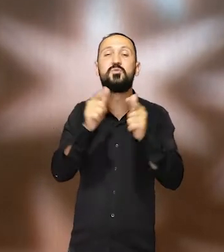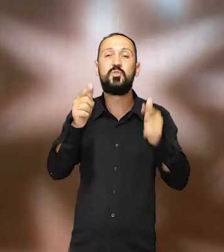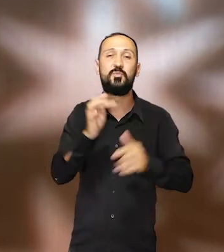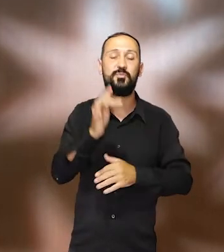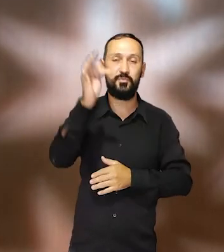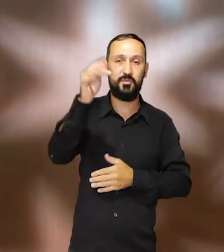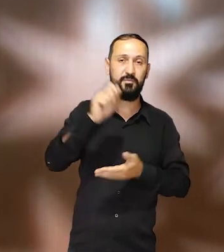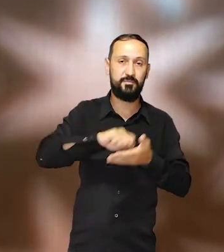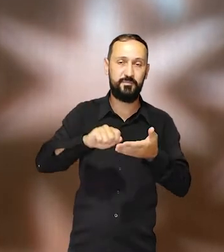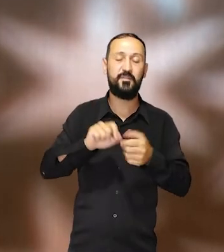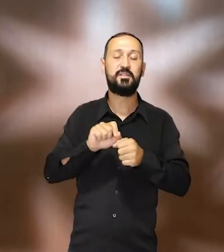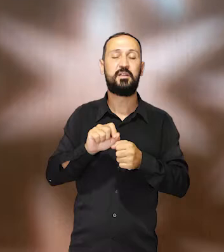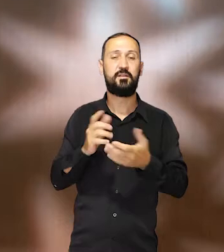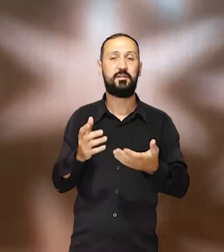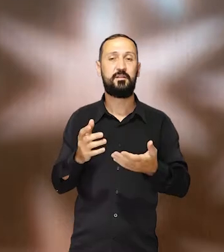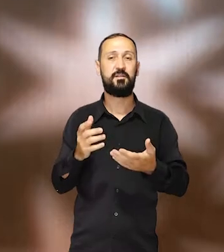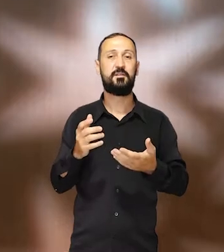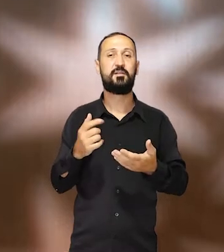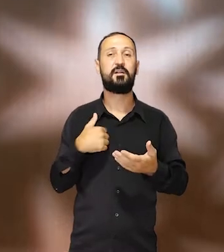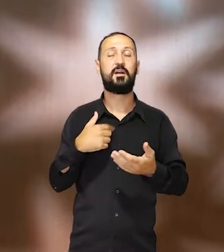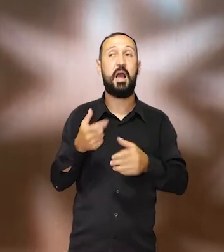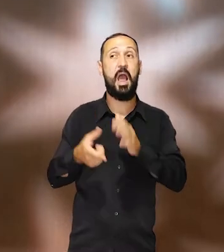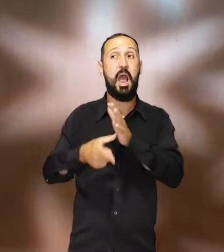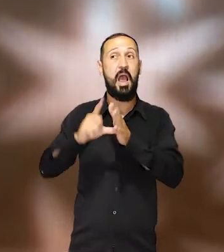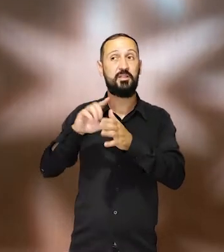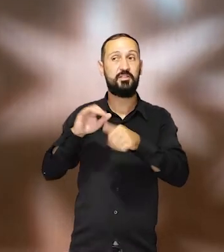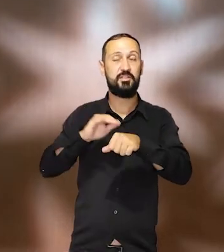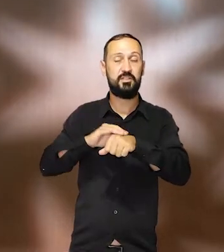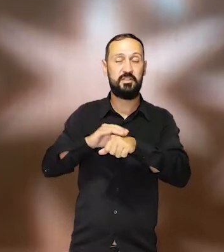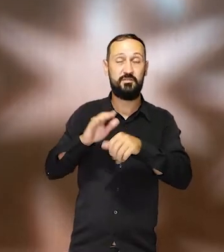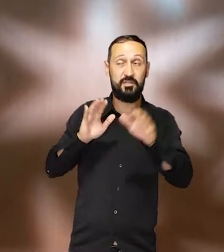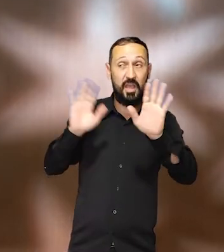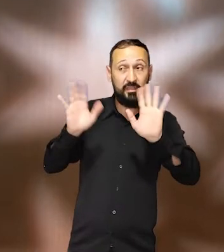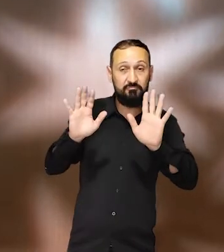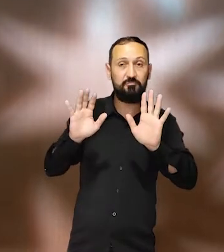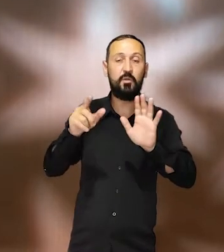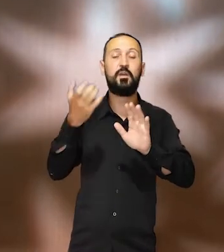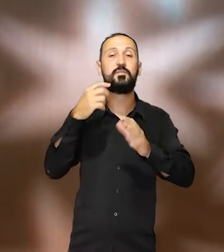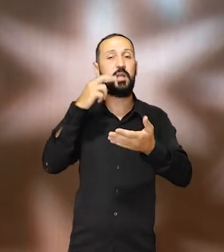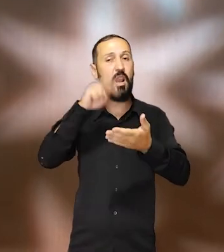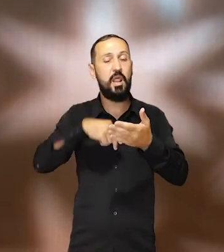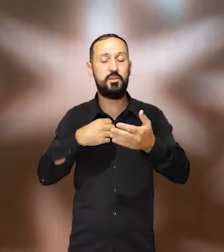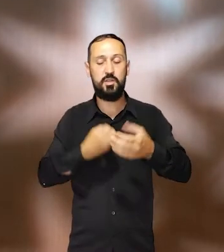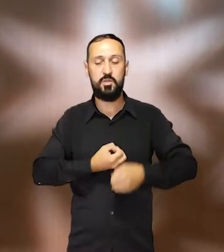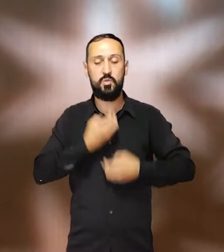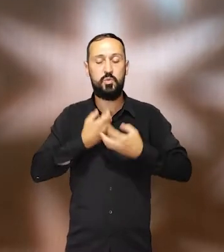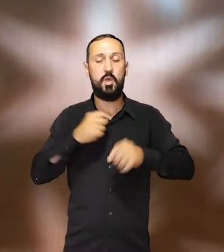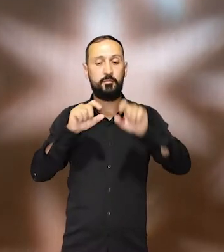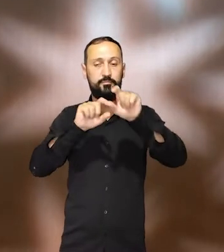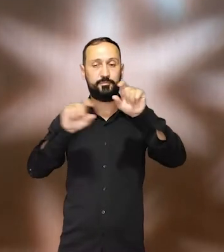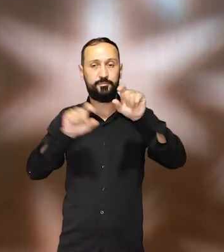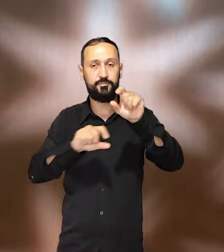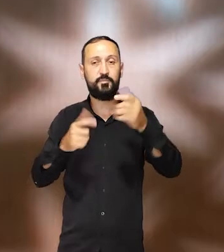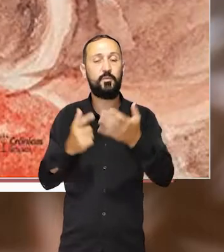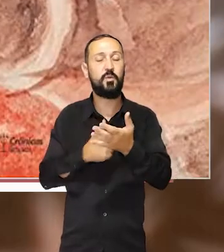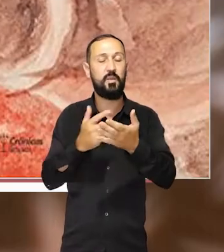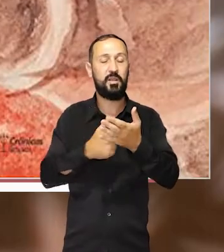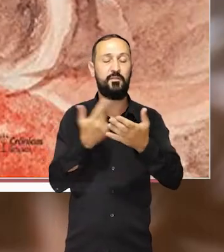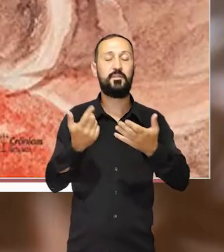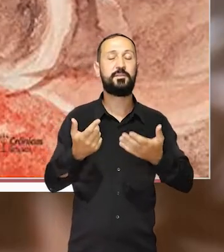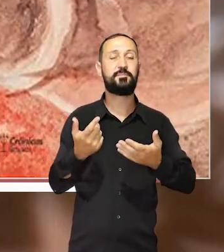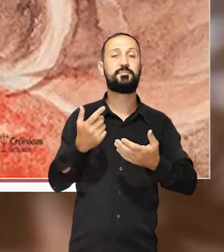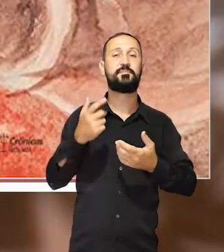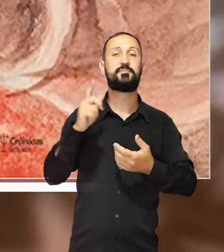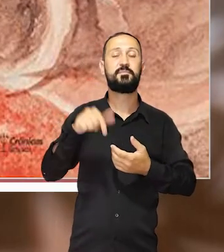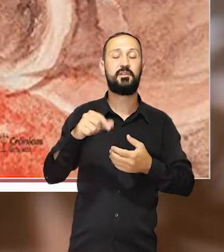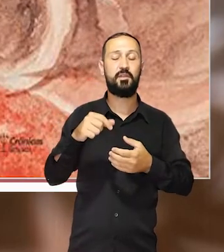futuras produções. E por falar em produções, né, antes de você se despedir, eu também gostaria que você lesse um trecho do seu mais recente livro